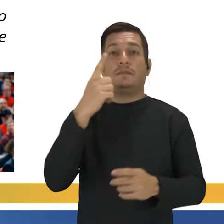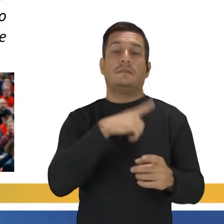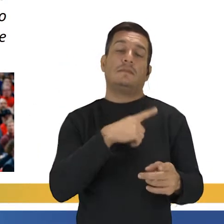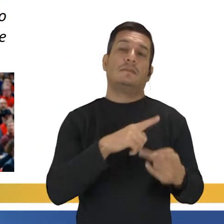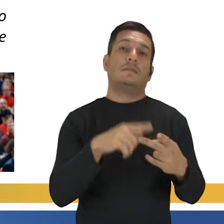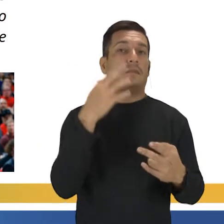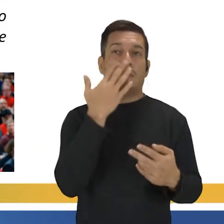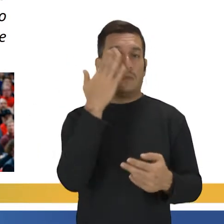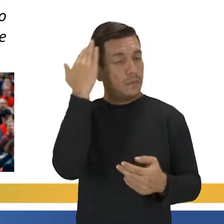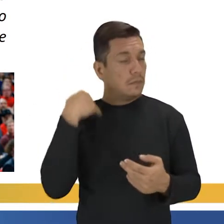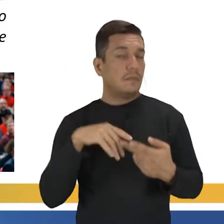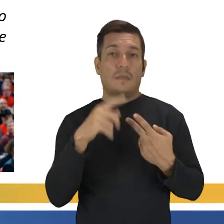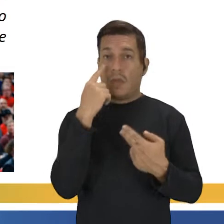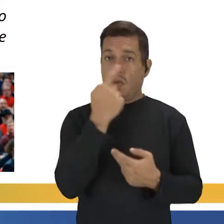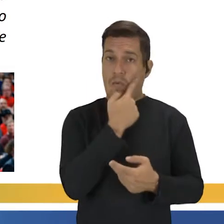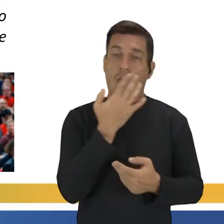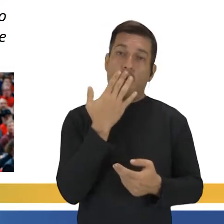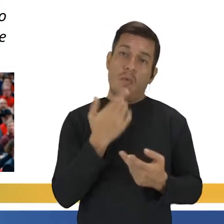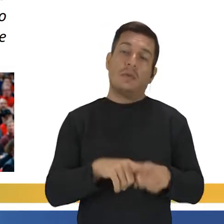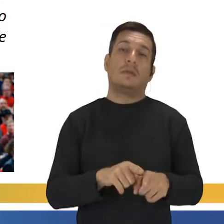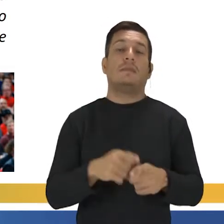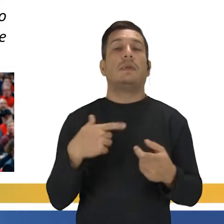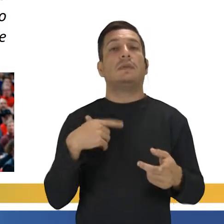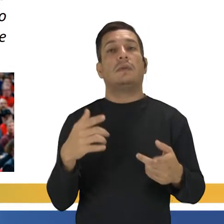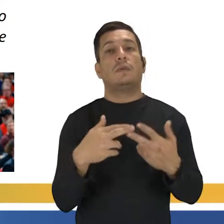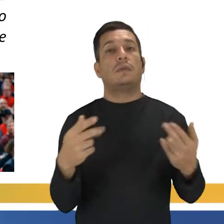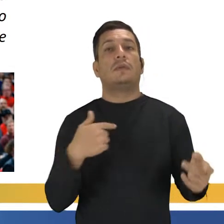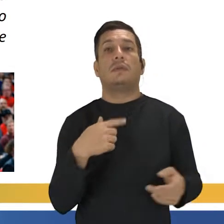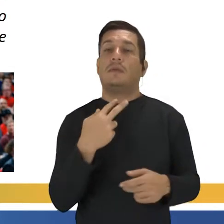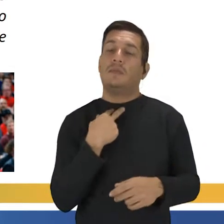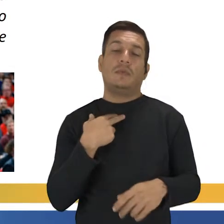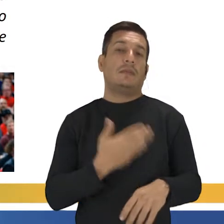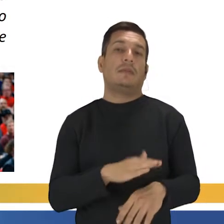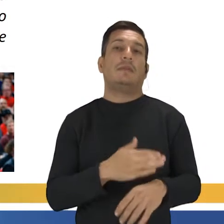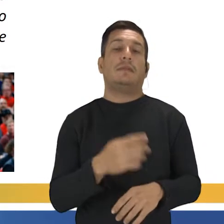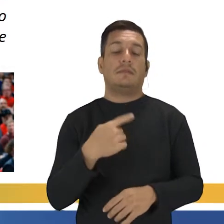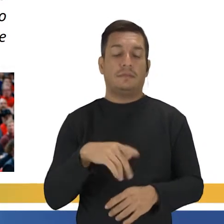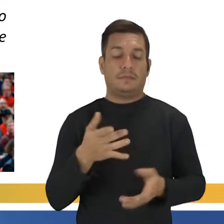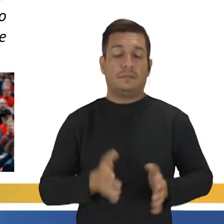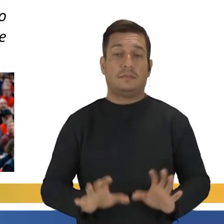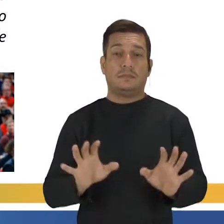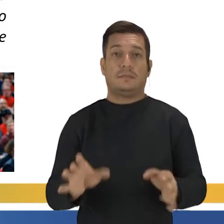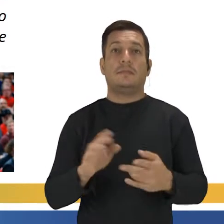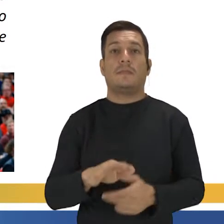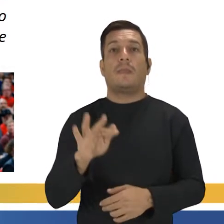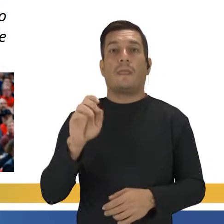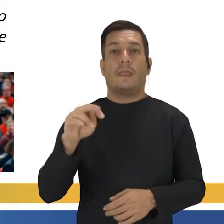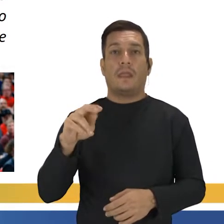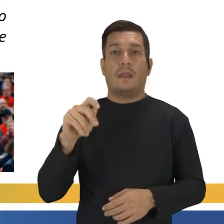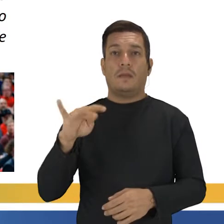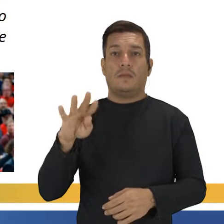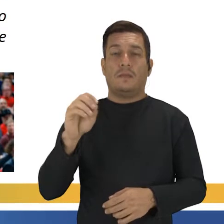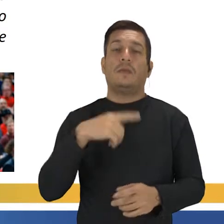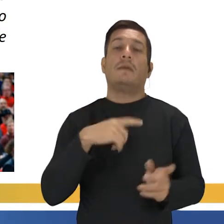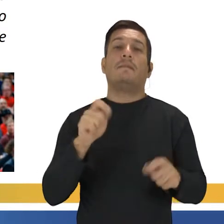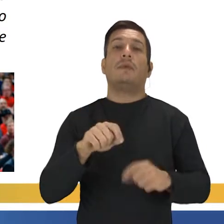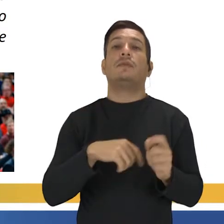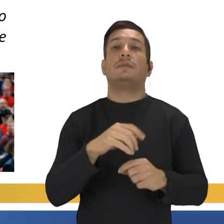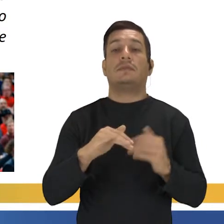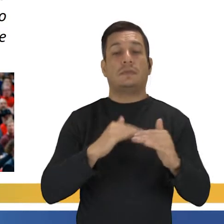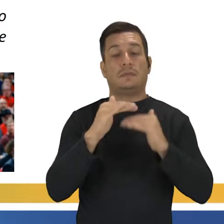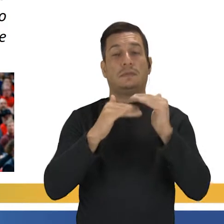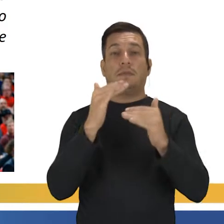como também a extensão das capacidades de aprendizagem do indivíduo. Ou seja, você tem capacidades, você tem o genótipo, você já